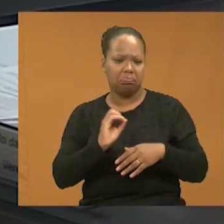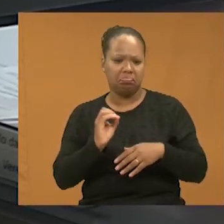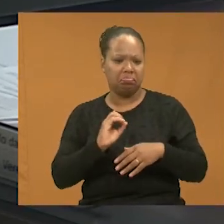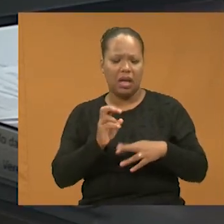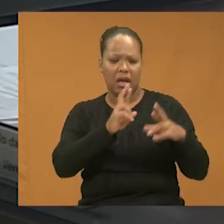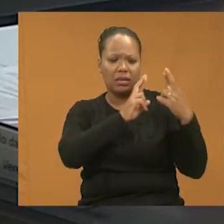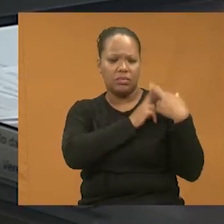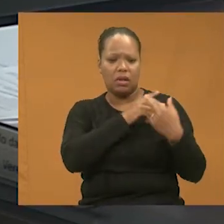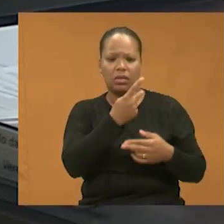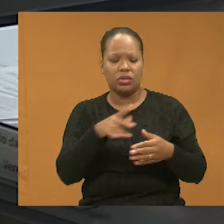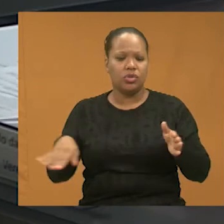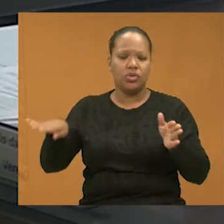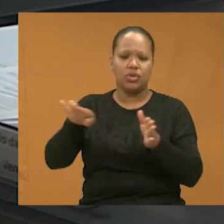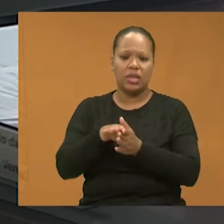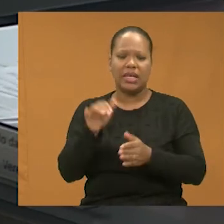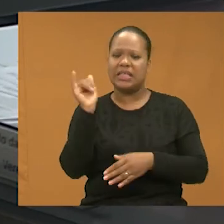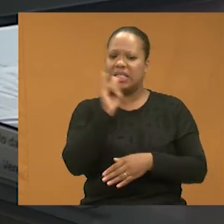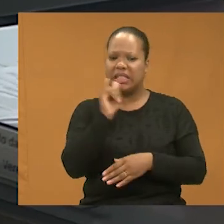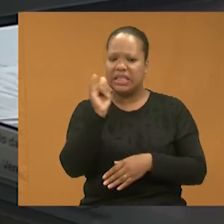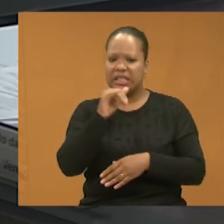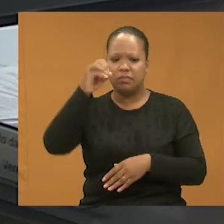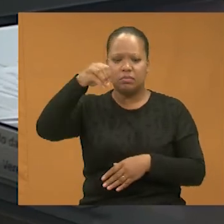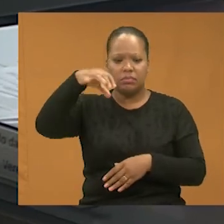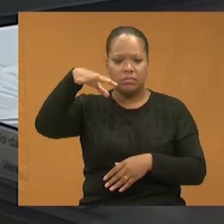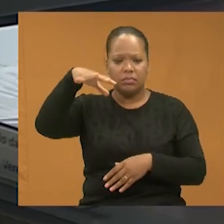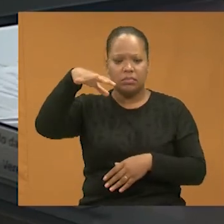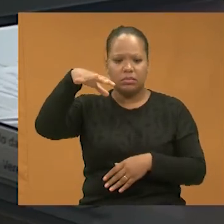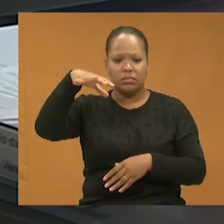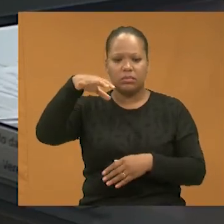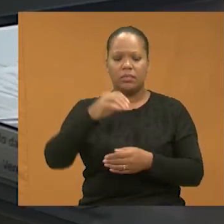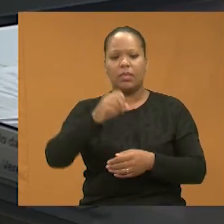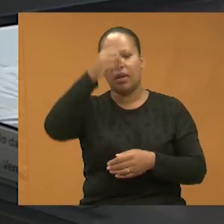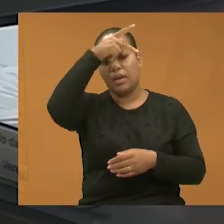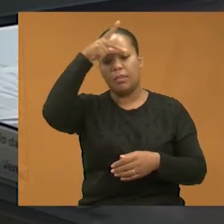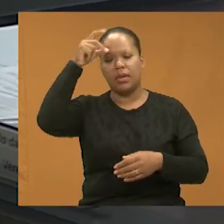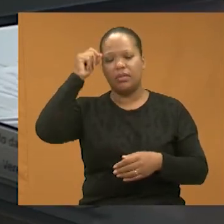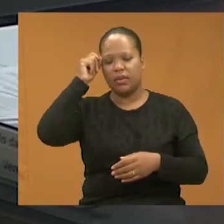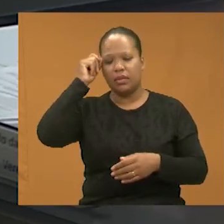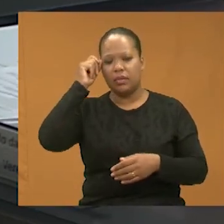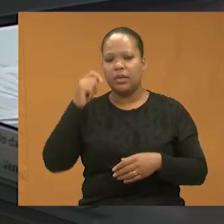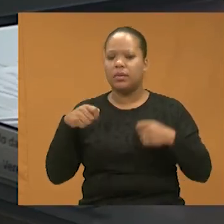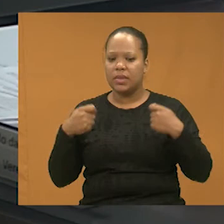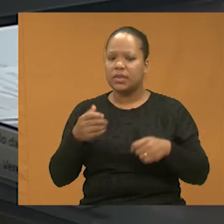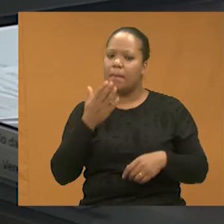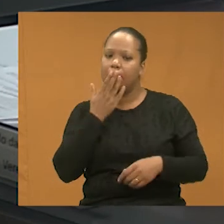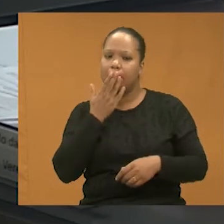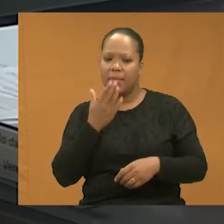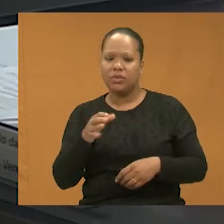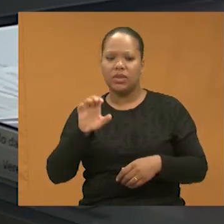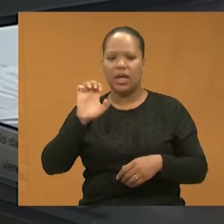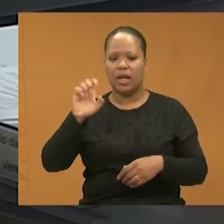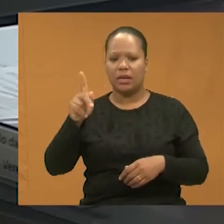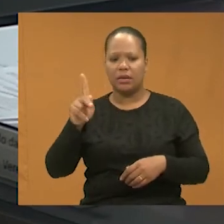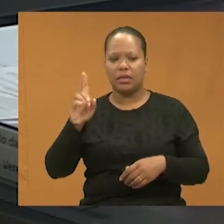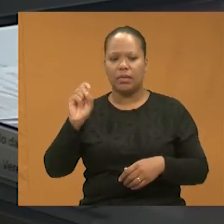quê? Fazer chegar energia lá no local, certo? E aí a prefeitura tem que cobrar a IDP Bandeirantes quando, por